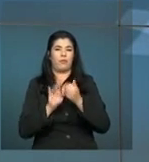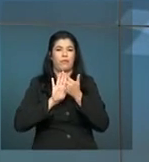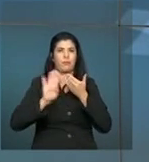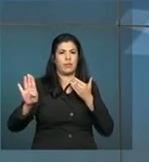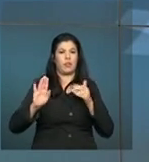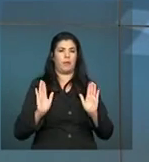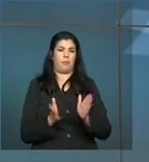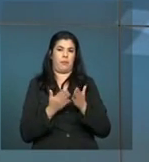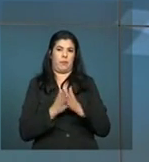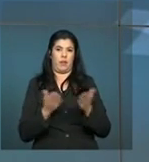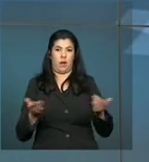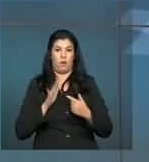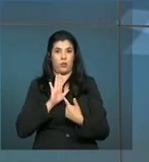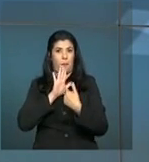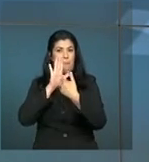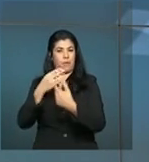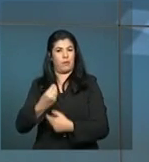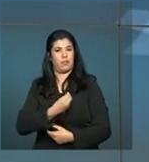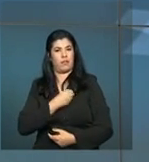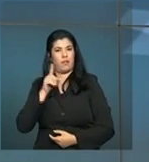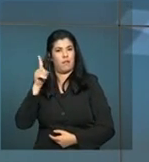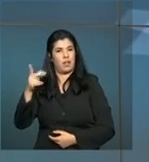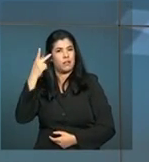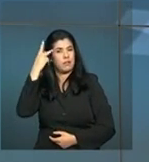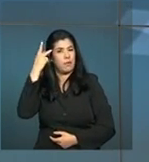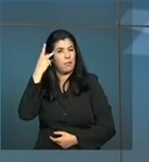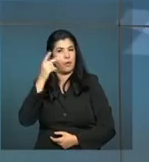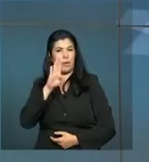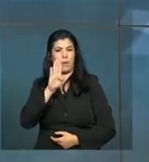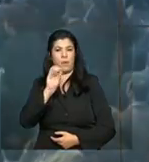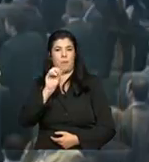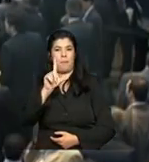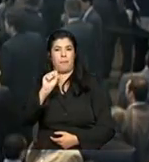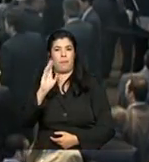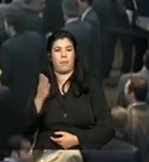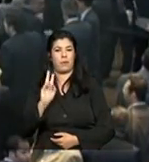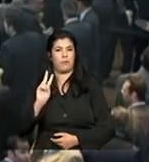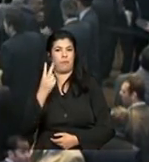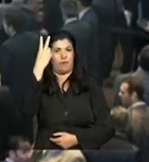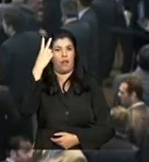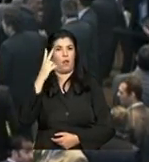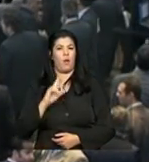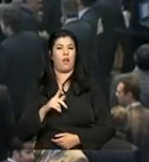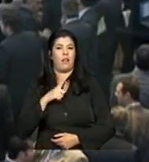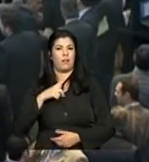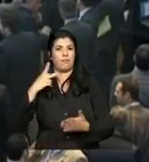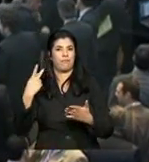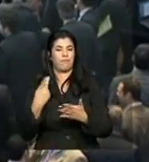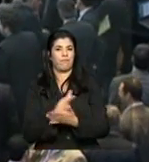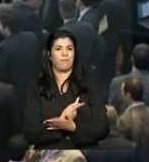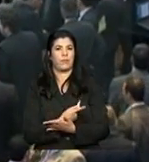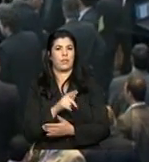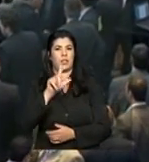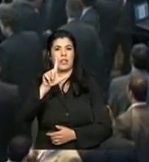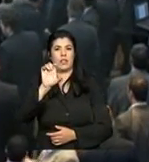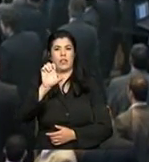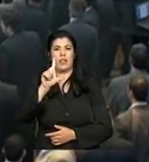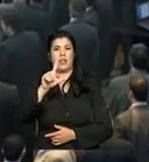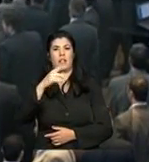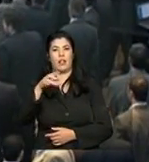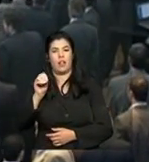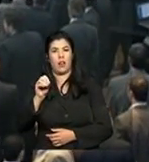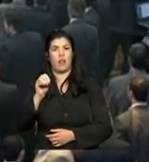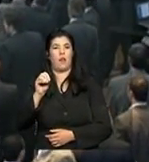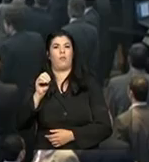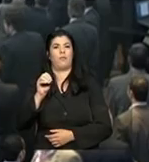Nós vamos ao vivo à Bolsa de Valores de São Paulo, onde neste momento ocorre um leilão para a contratação de